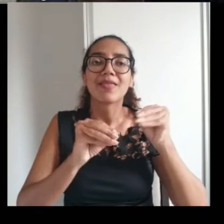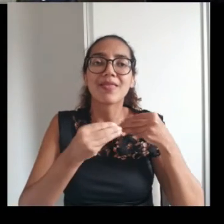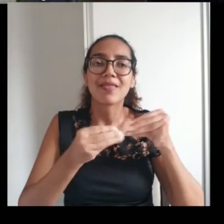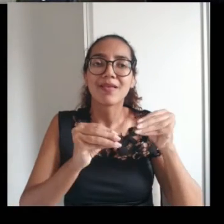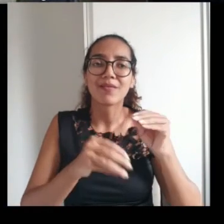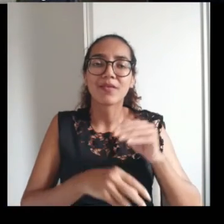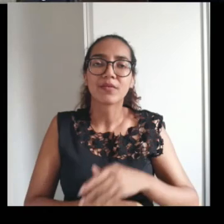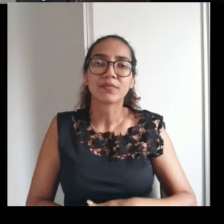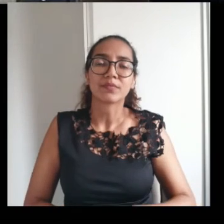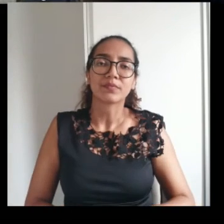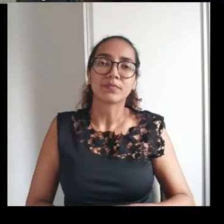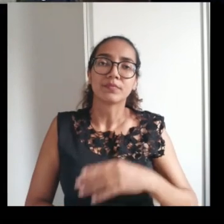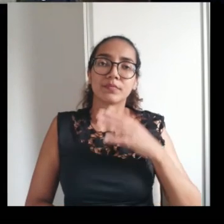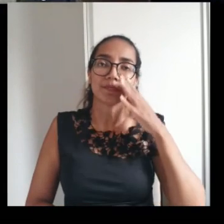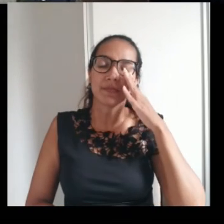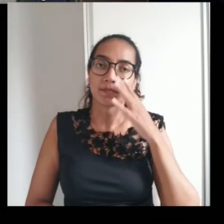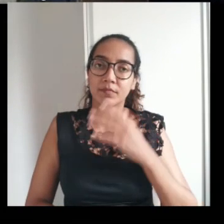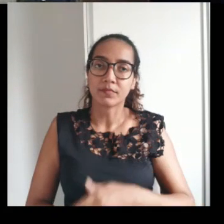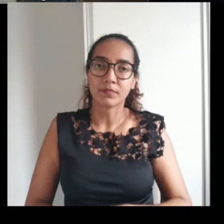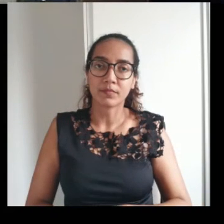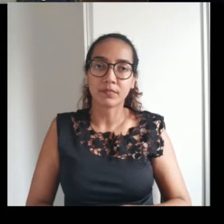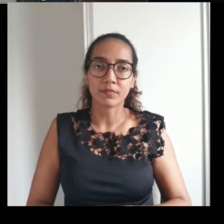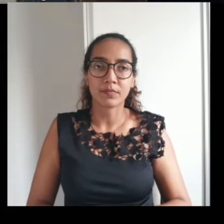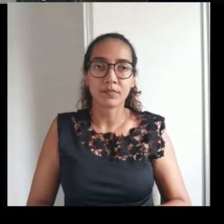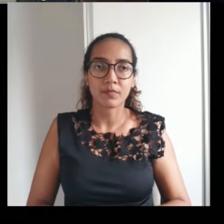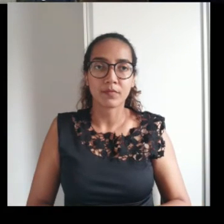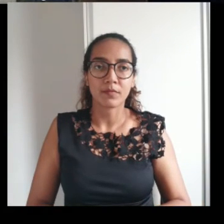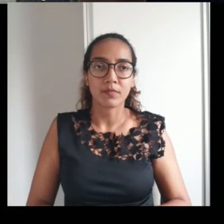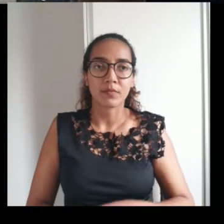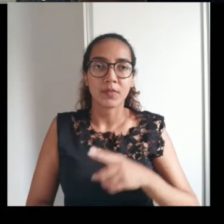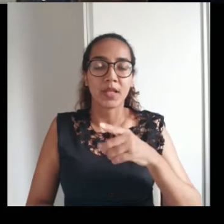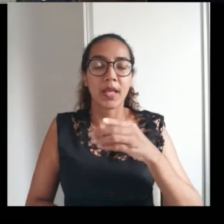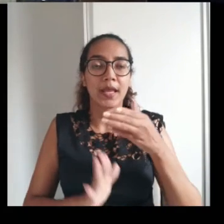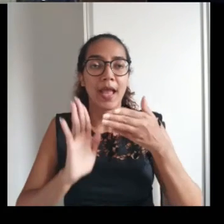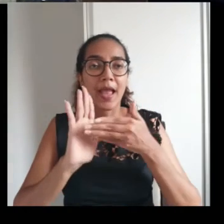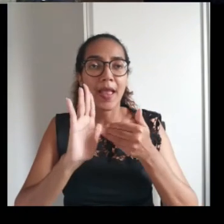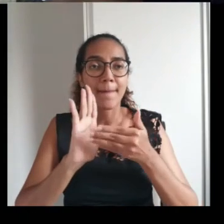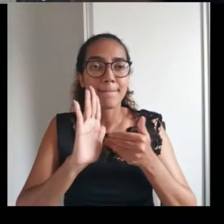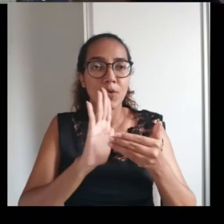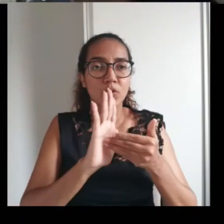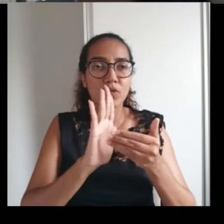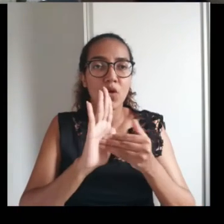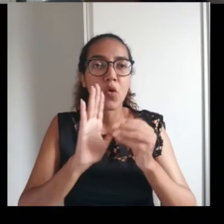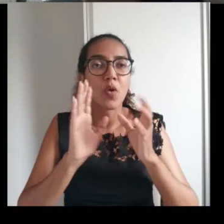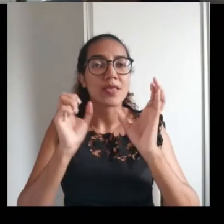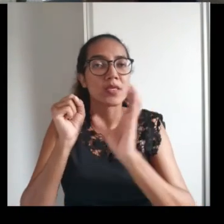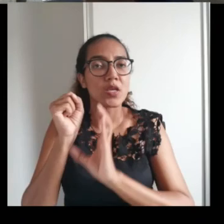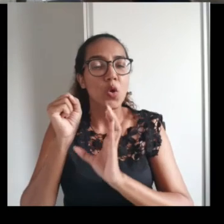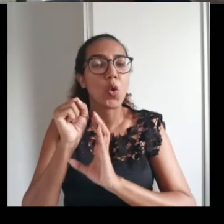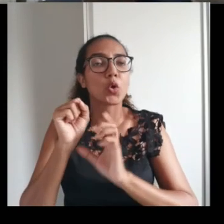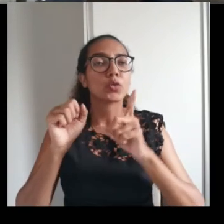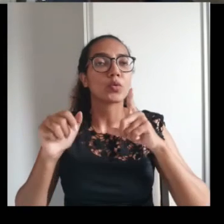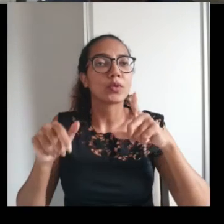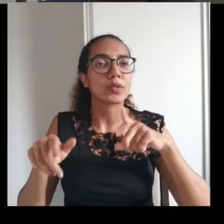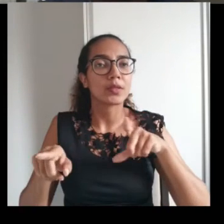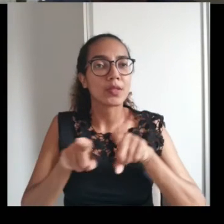do cadastro, né? A remoção método por método, a gente vai deixar esse código também disponível para vocês, tá?